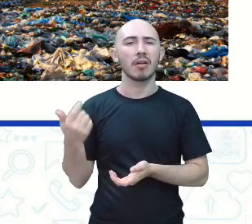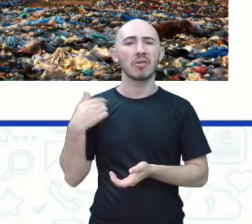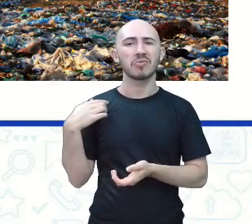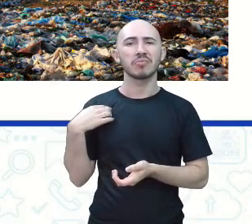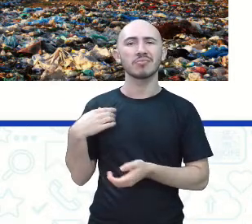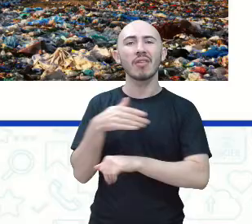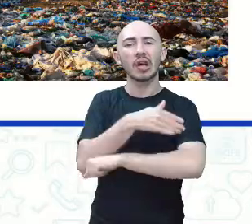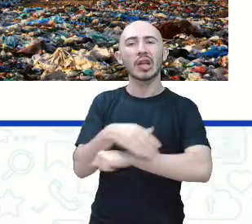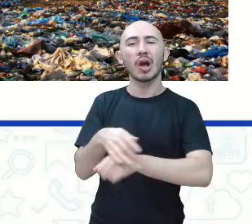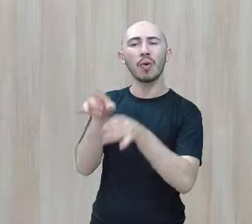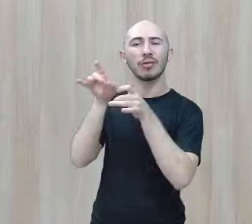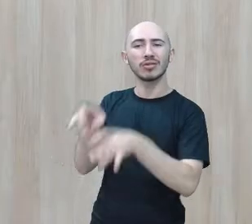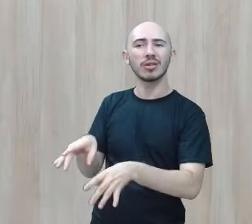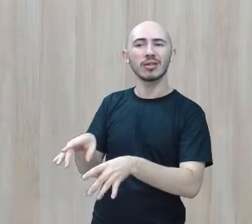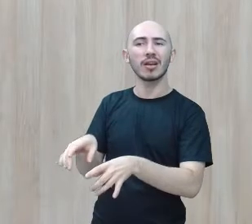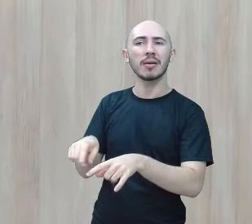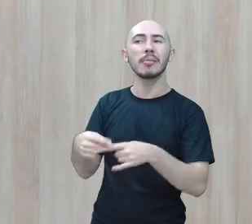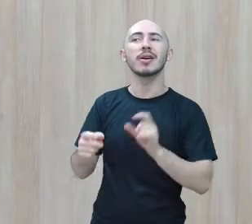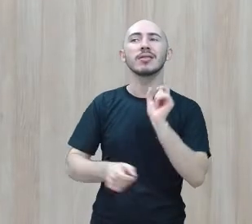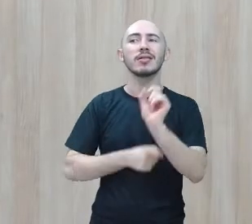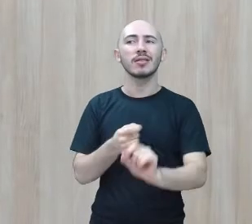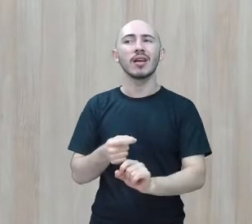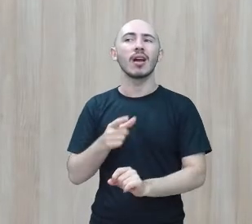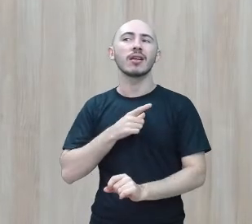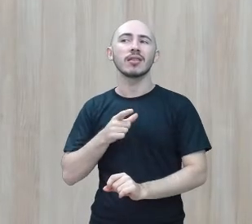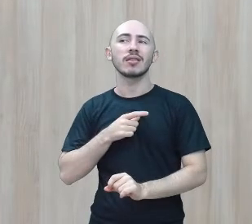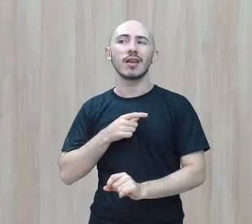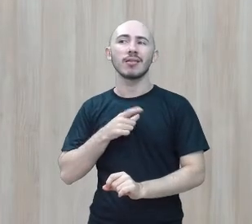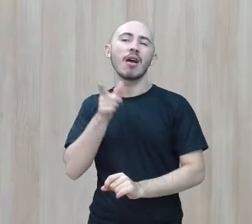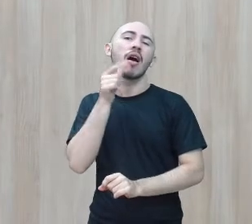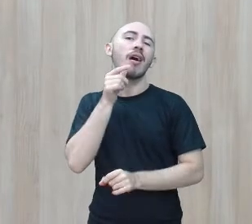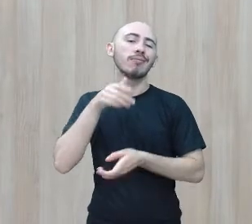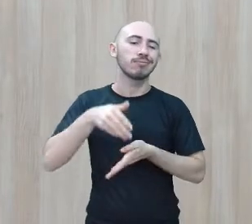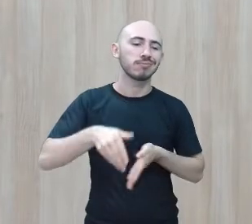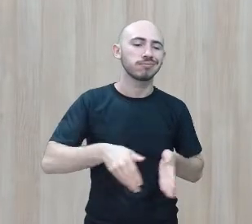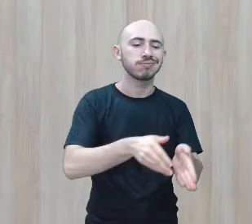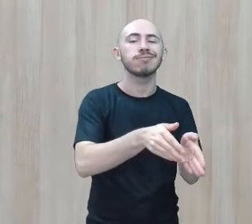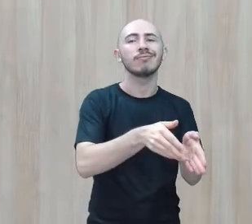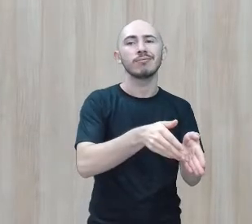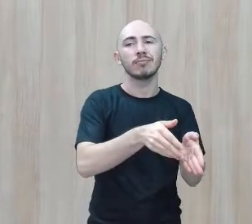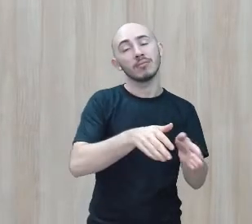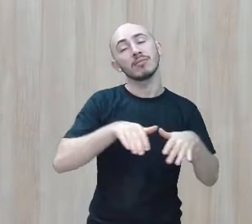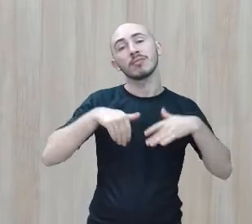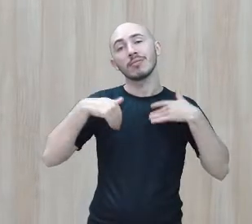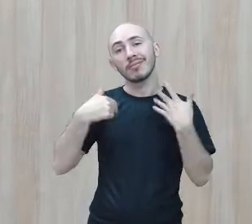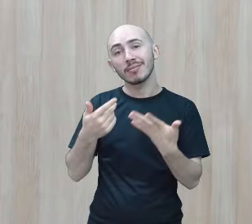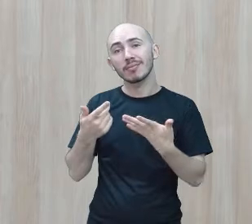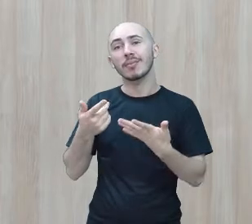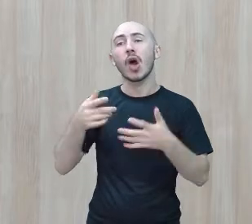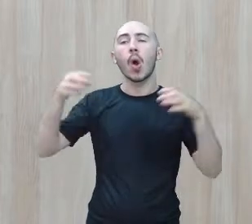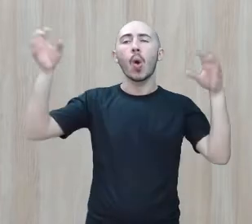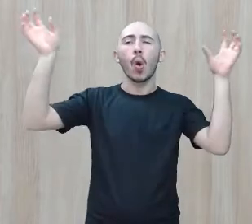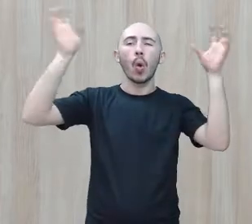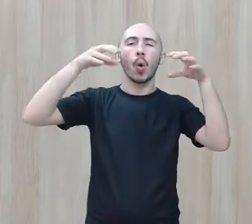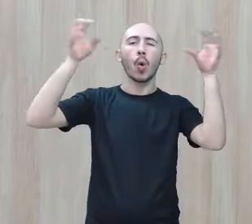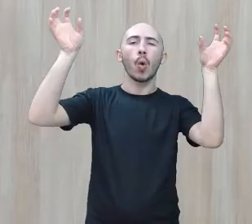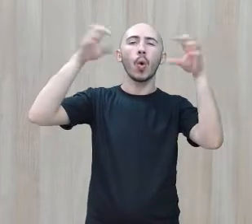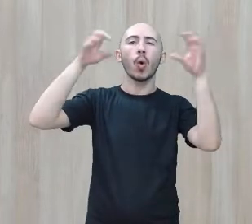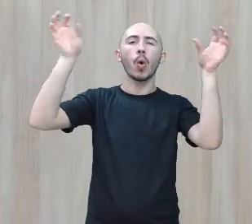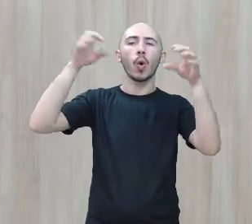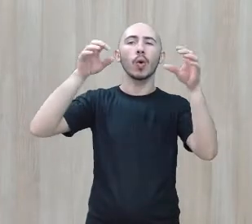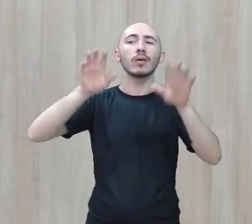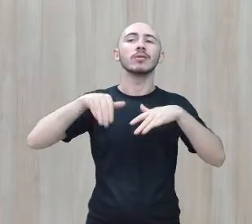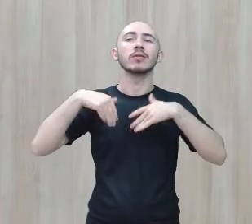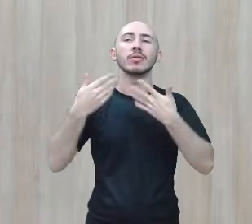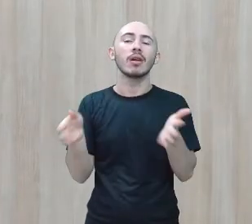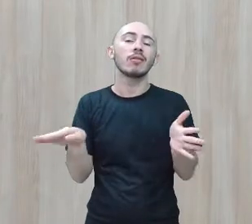rua, mas próximo à rua que eu joguei tem um canal. E aí, com as enchentes, ou até alguém que chutou, vai